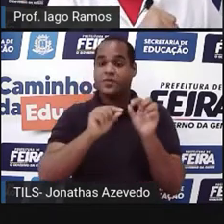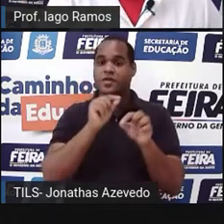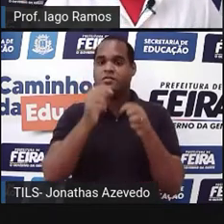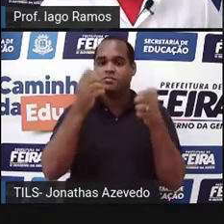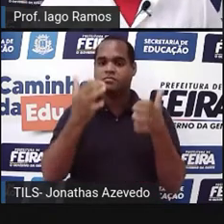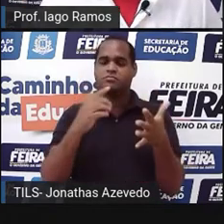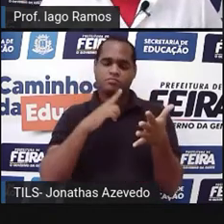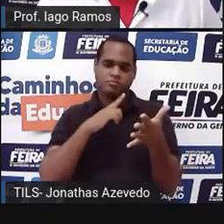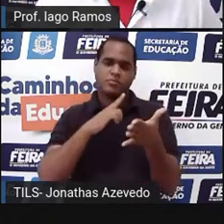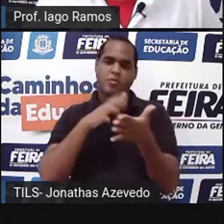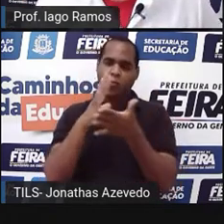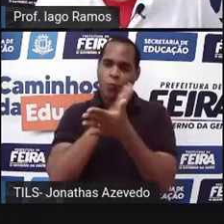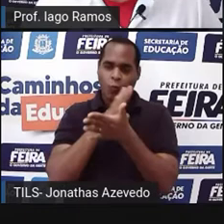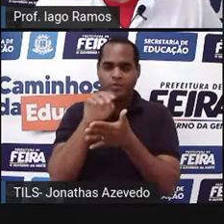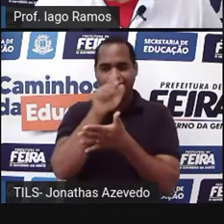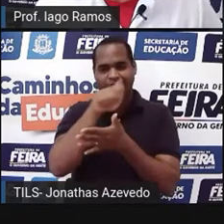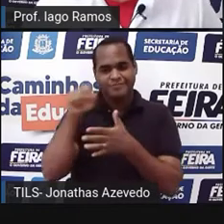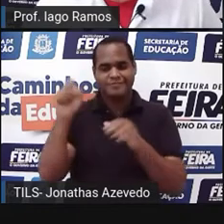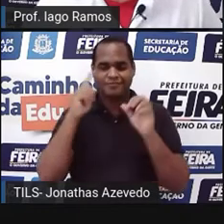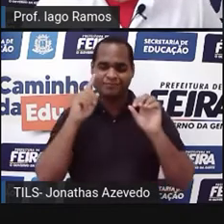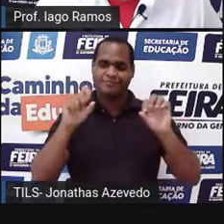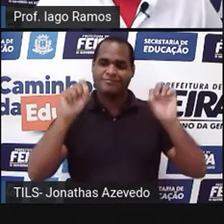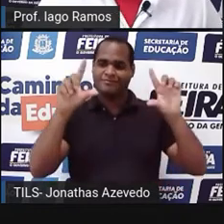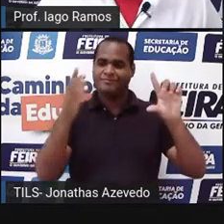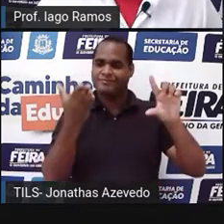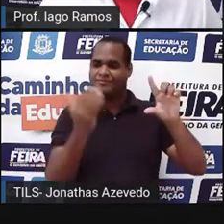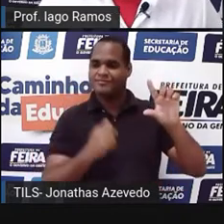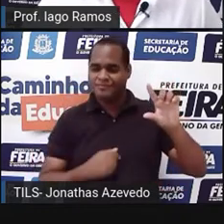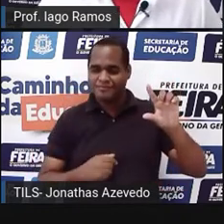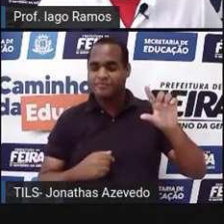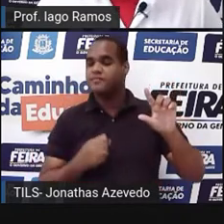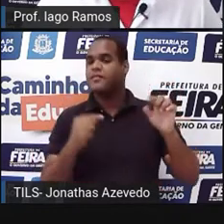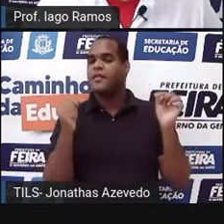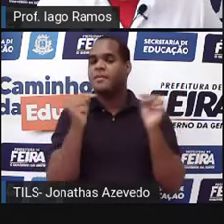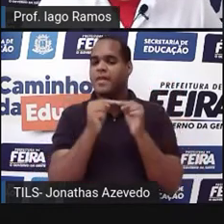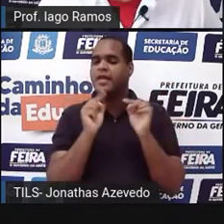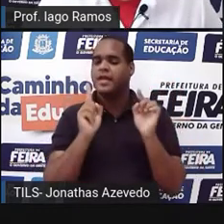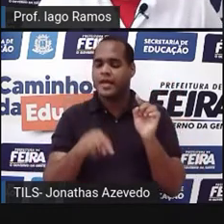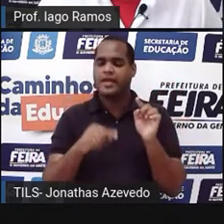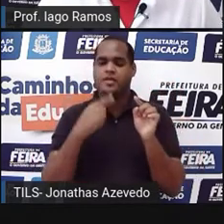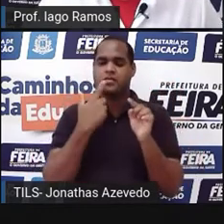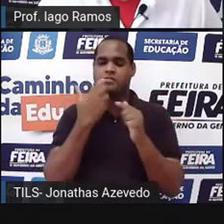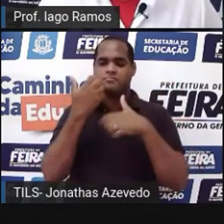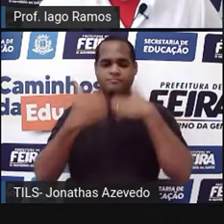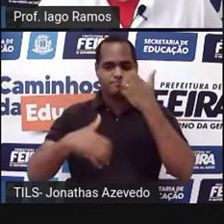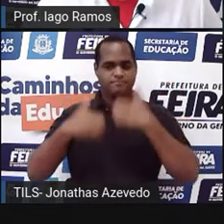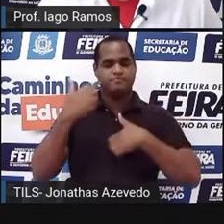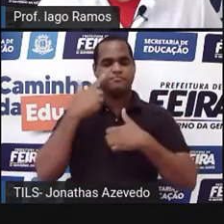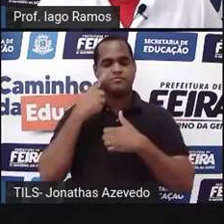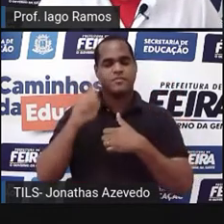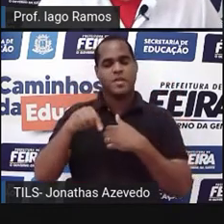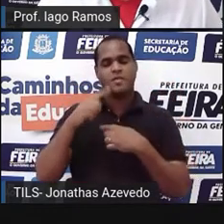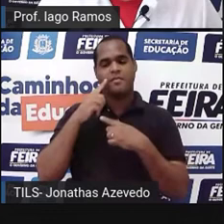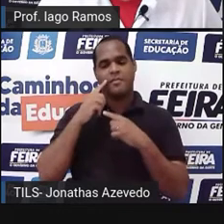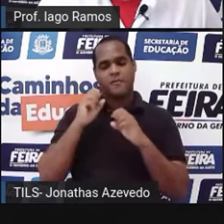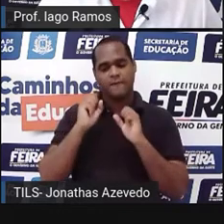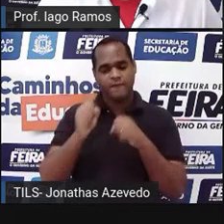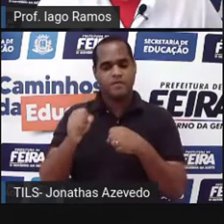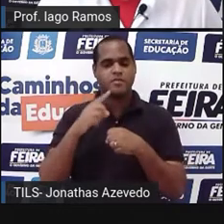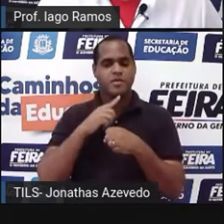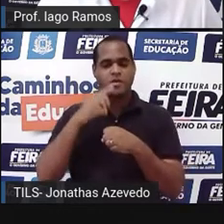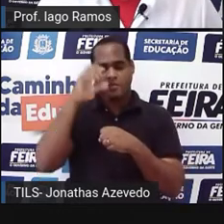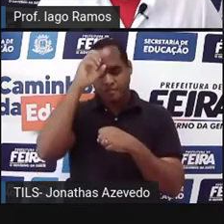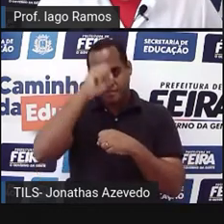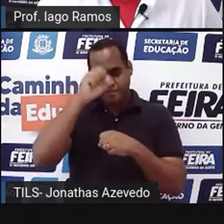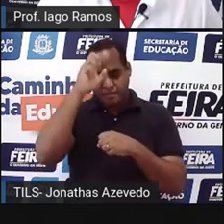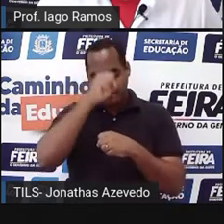Tem umas coisinhas escritas ali na tela, né? E é sobre elas que a gente vai